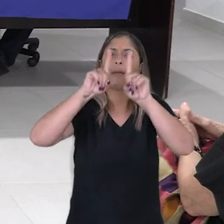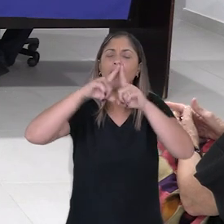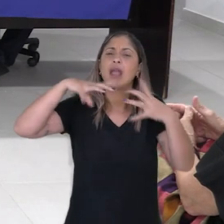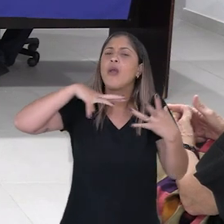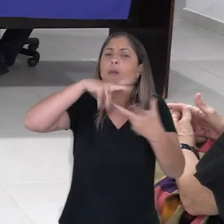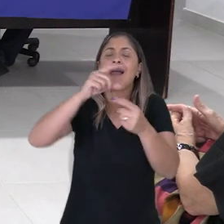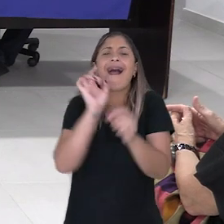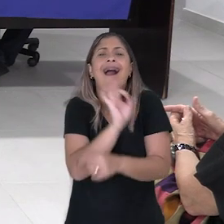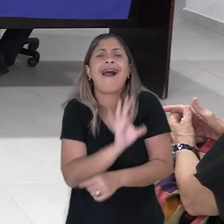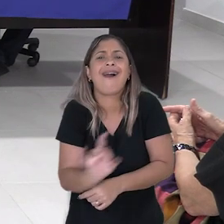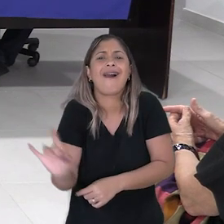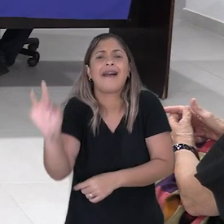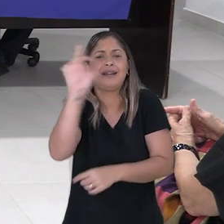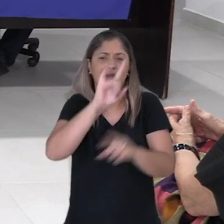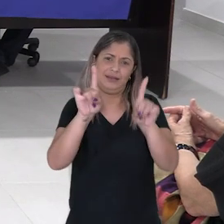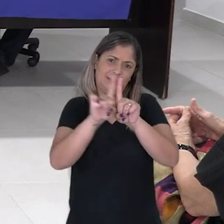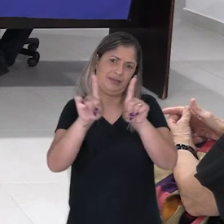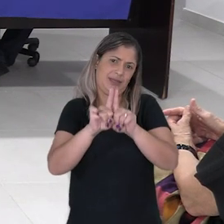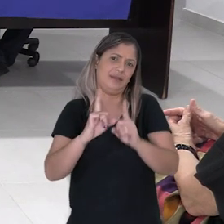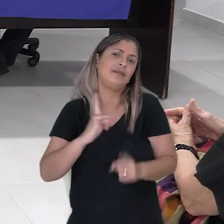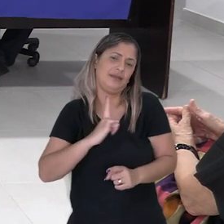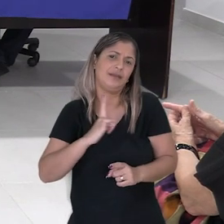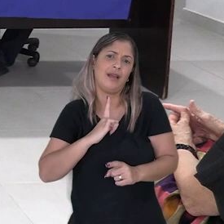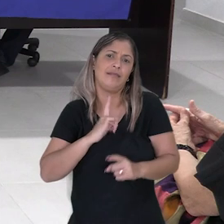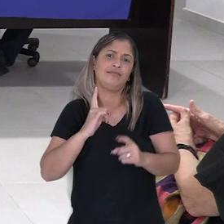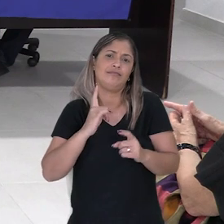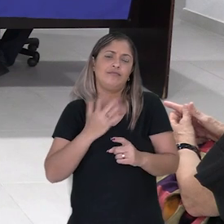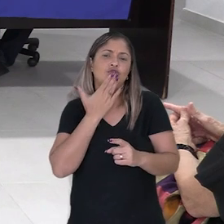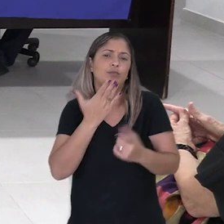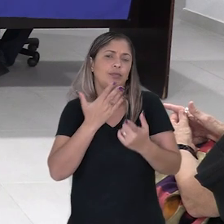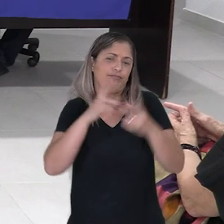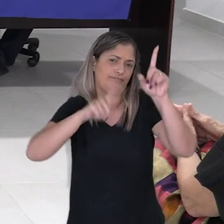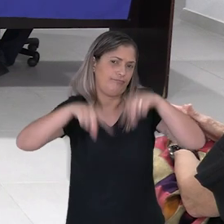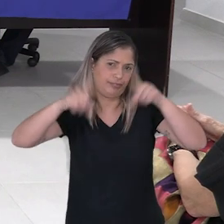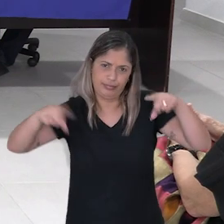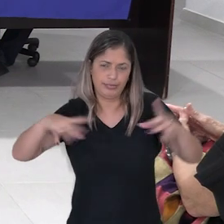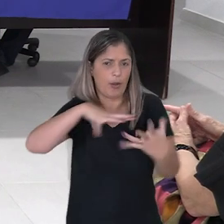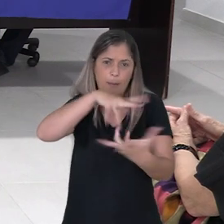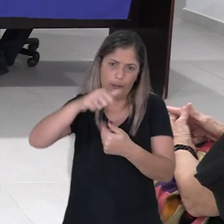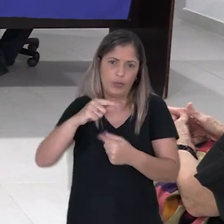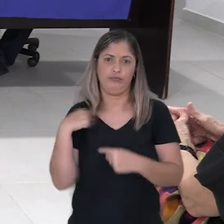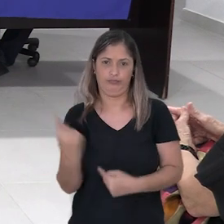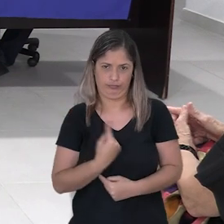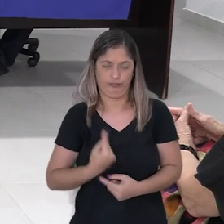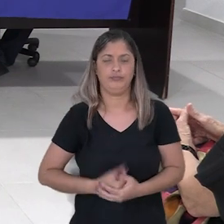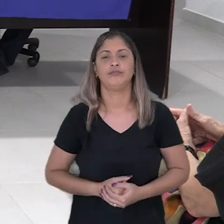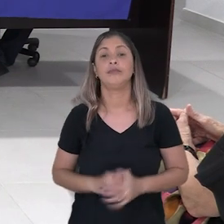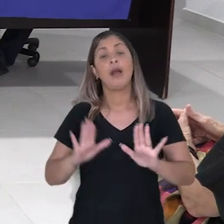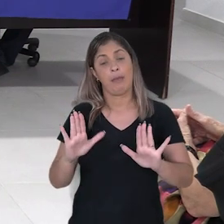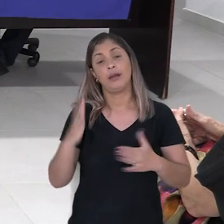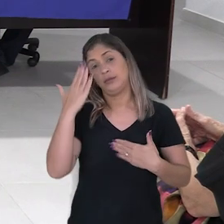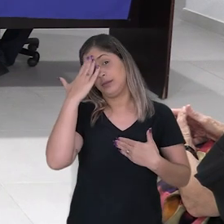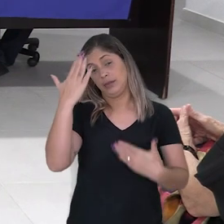até as partículas subatômicas que compõem a matéria, enfim, todo o nosso mundo ao nosso redor, né? E agora,